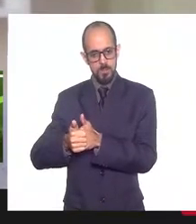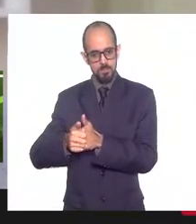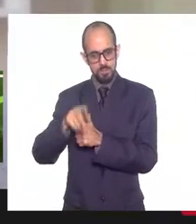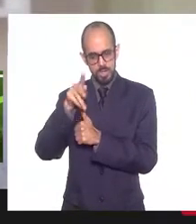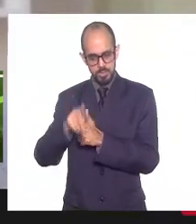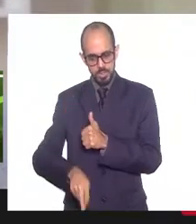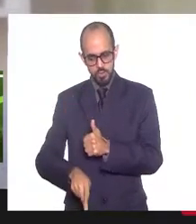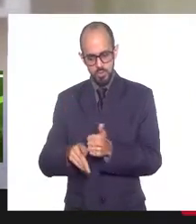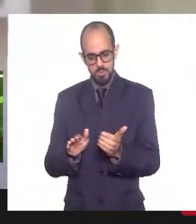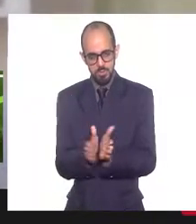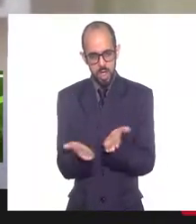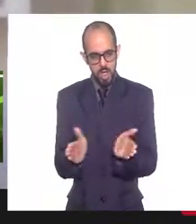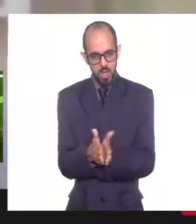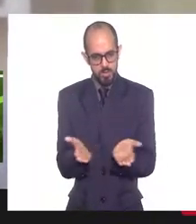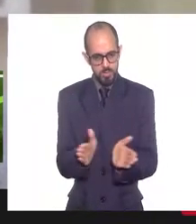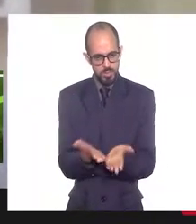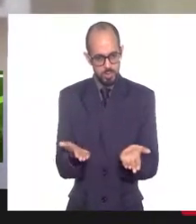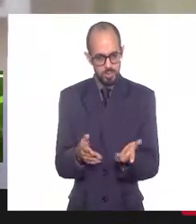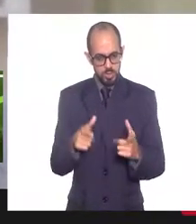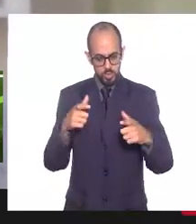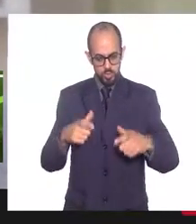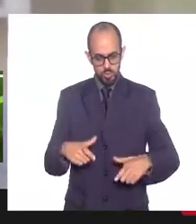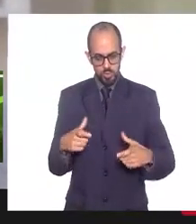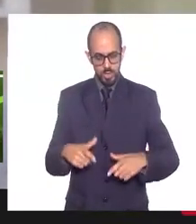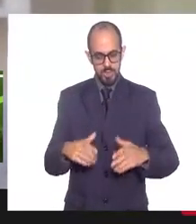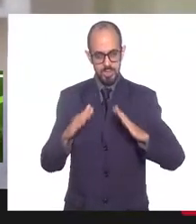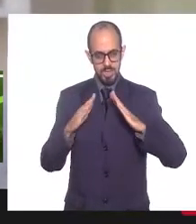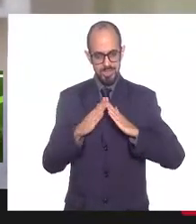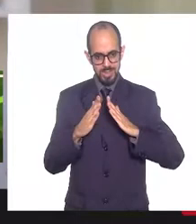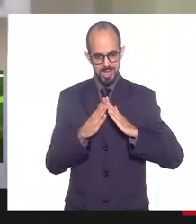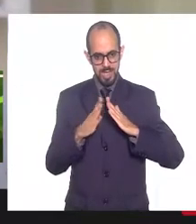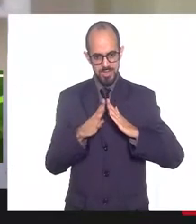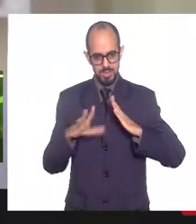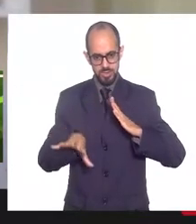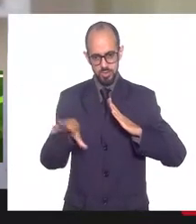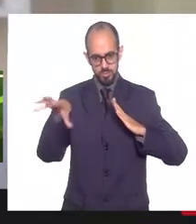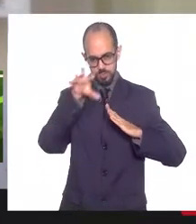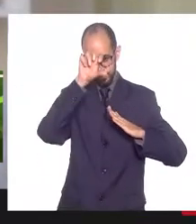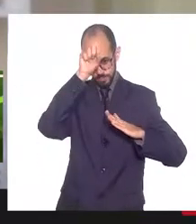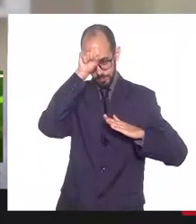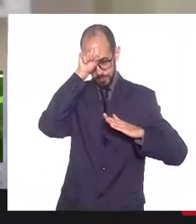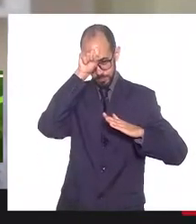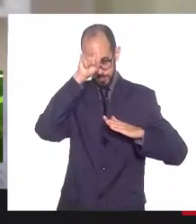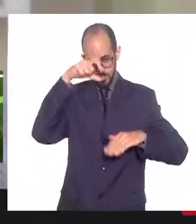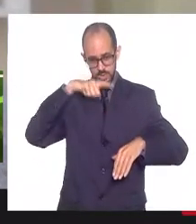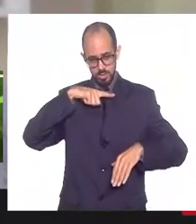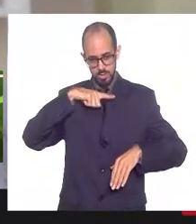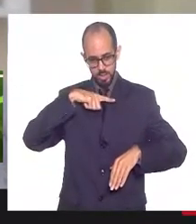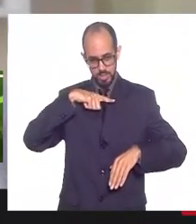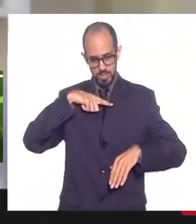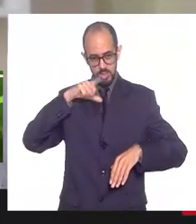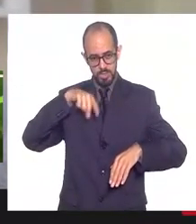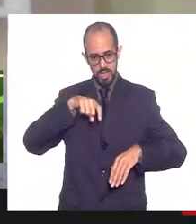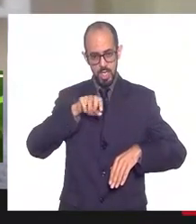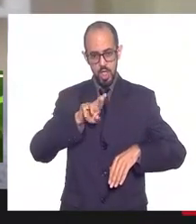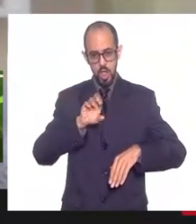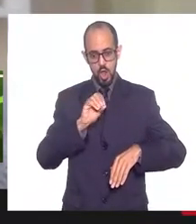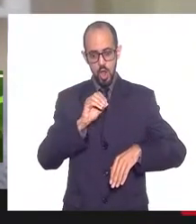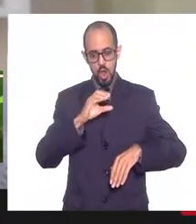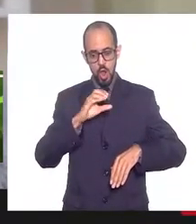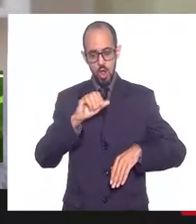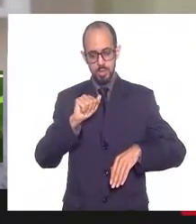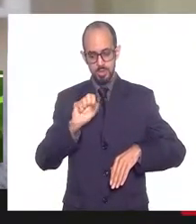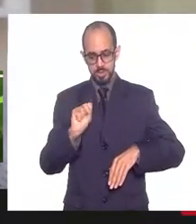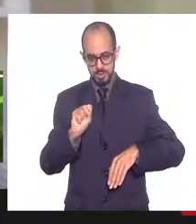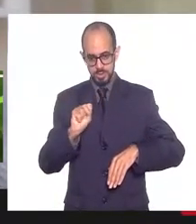mais pobres, onde os terreiros também estão localizados e por isso são chamados de roças, porque